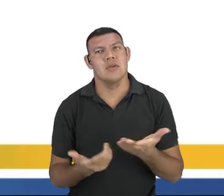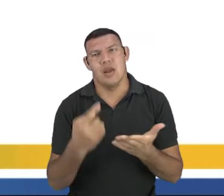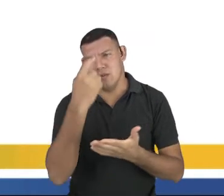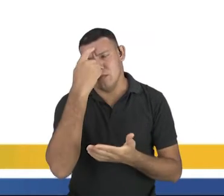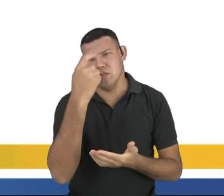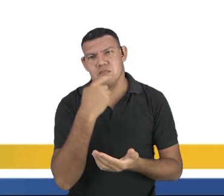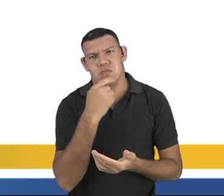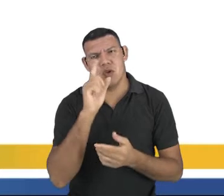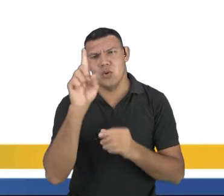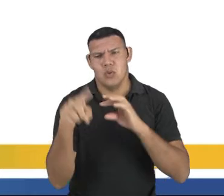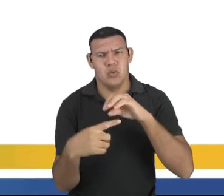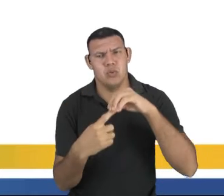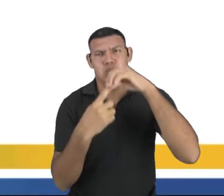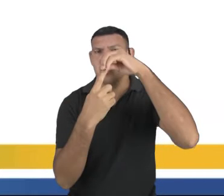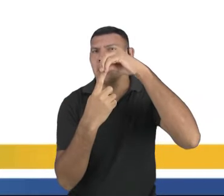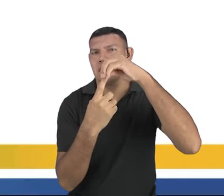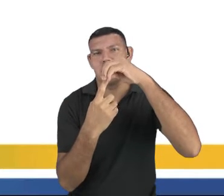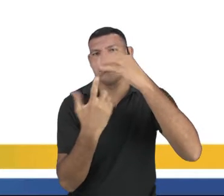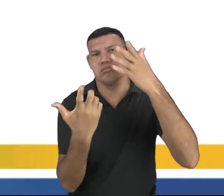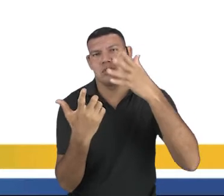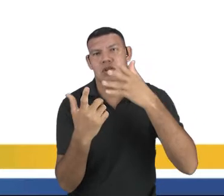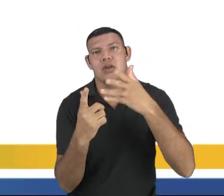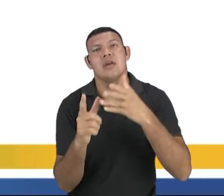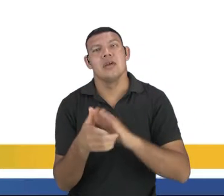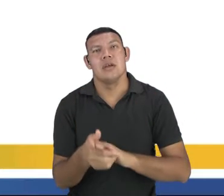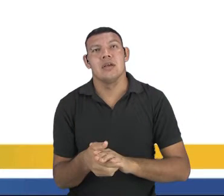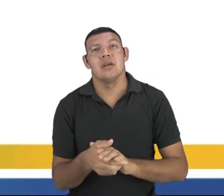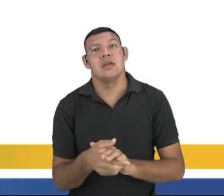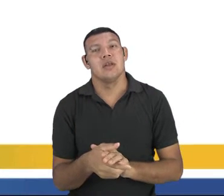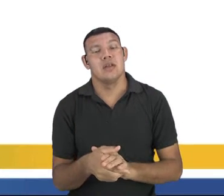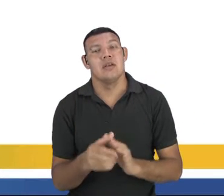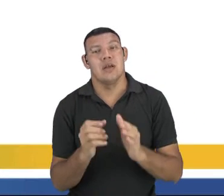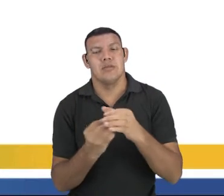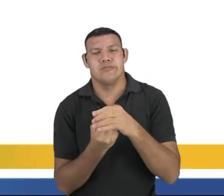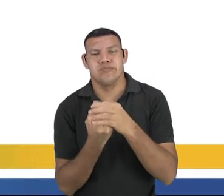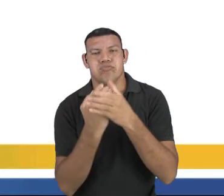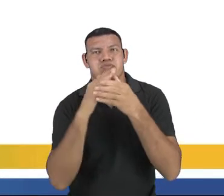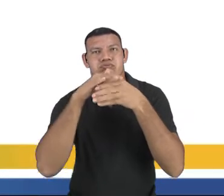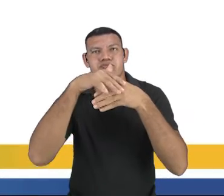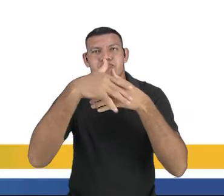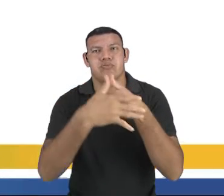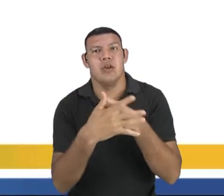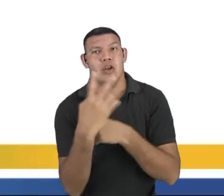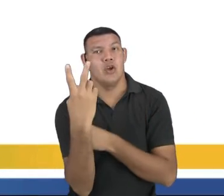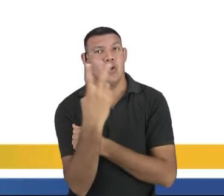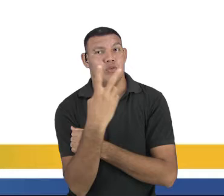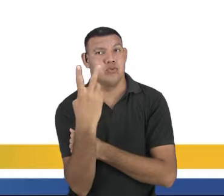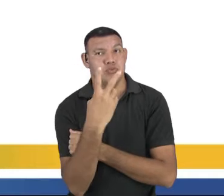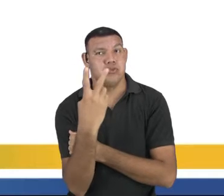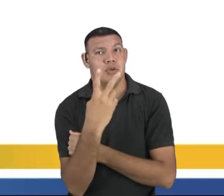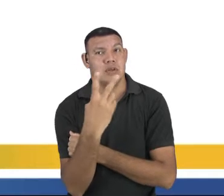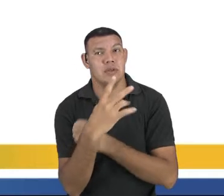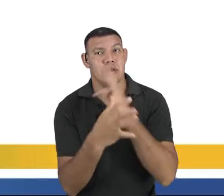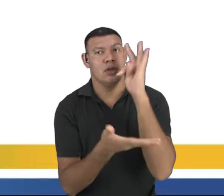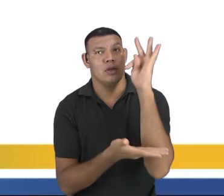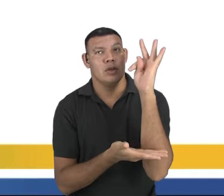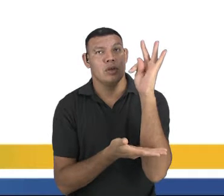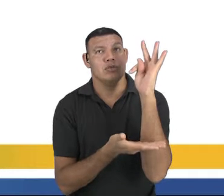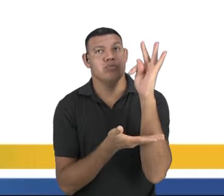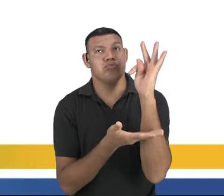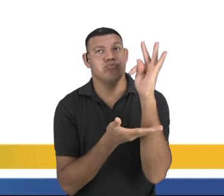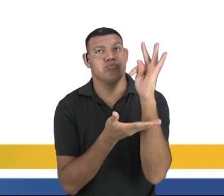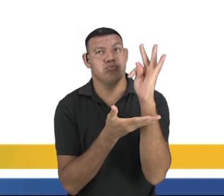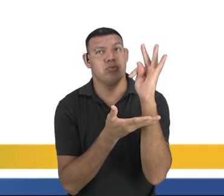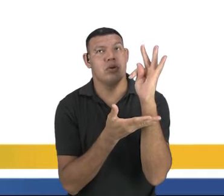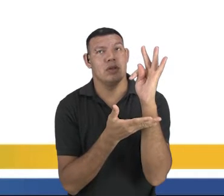Então provavelmente o mercúrio vai derramar. E ambos se encontram a 30 graus Celsius. Ambos quem? O recipiente